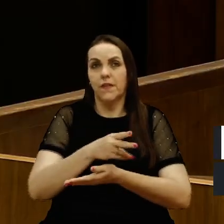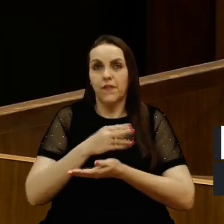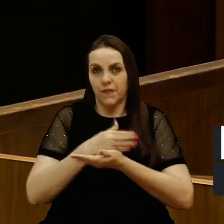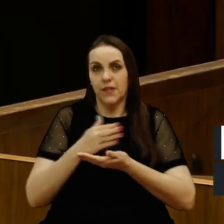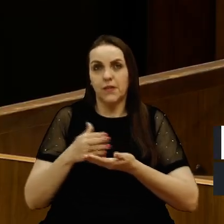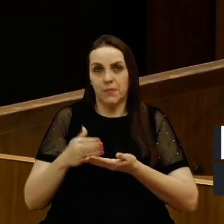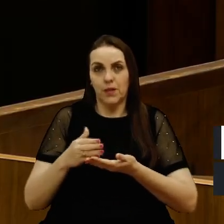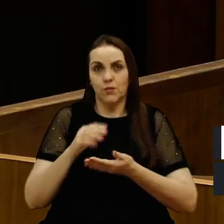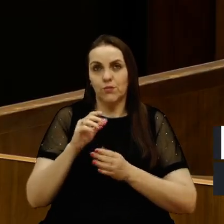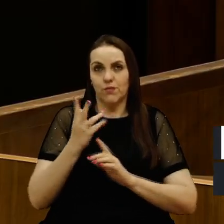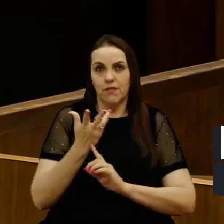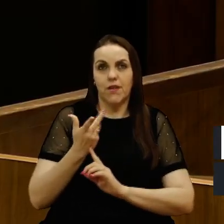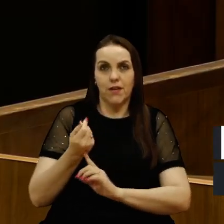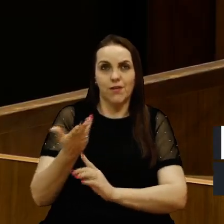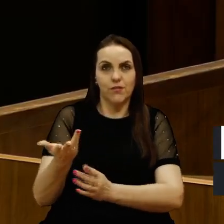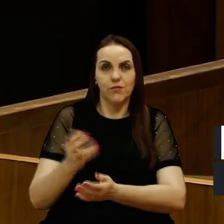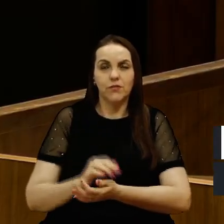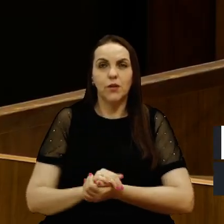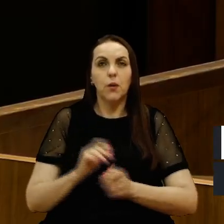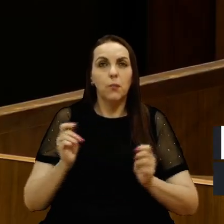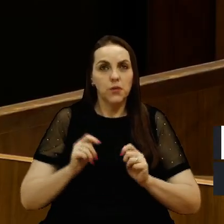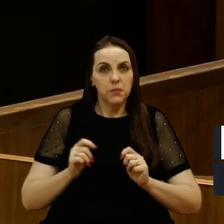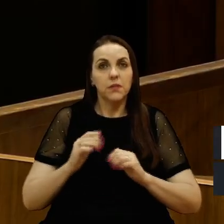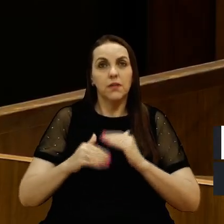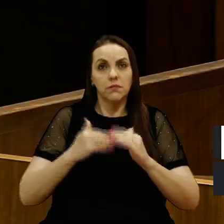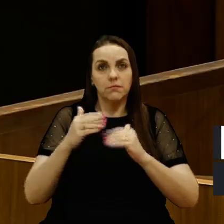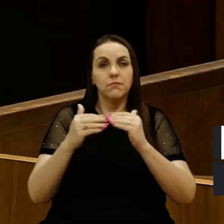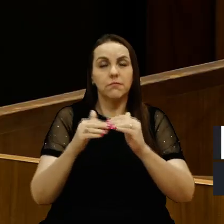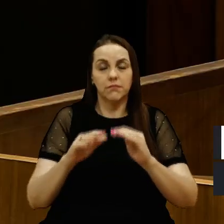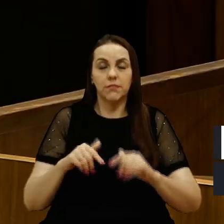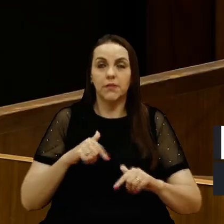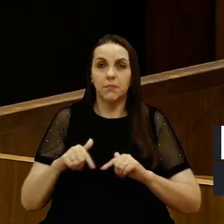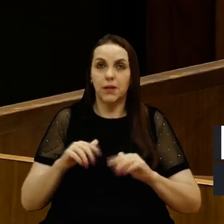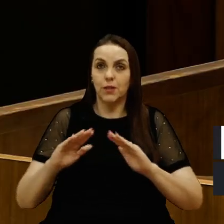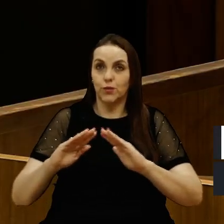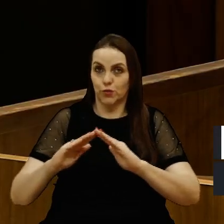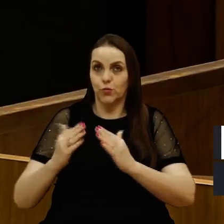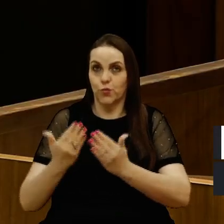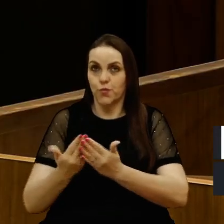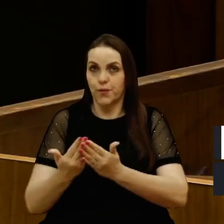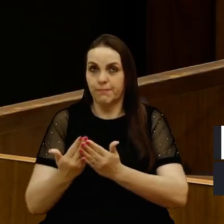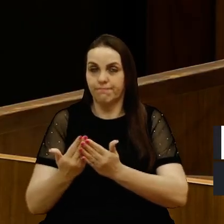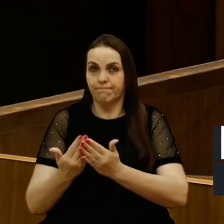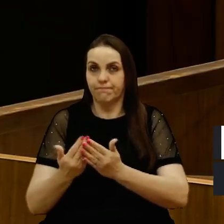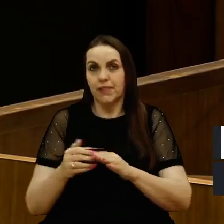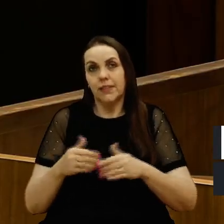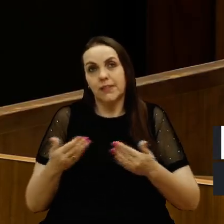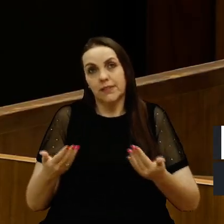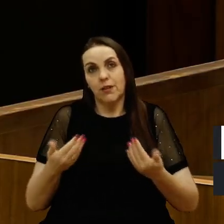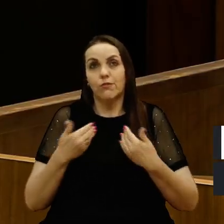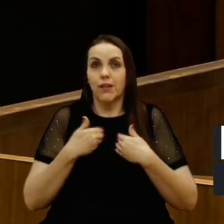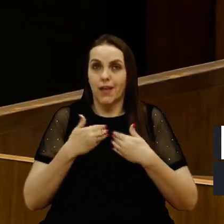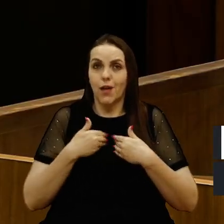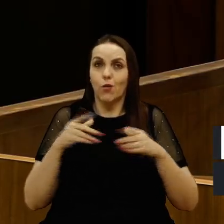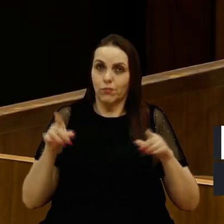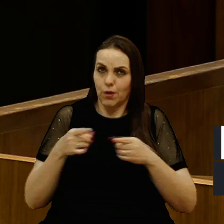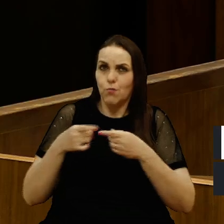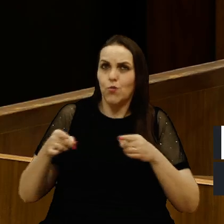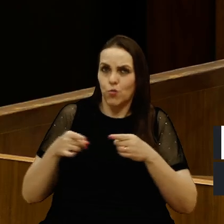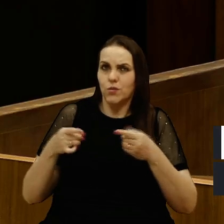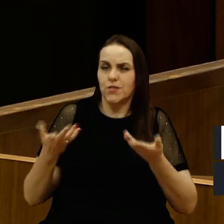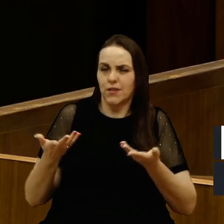possam também desenvolver um trabalho nas escolas. Então, eu, como venho da música e